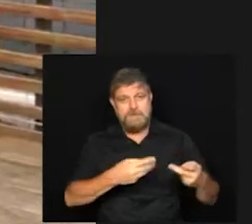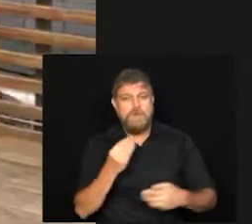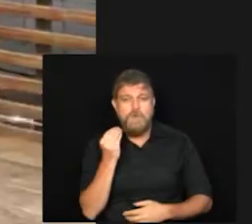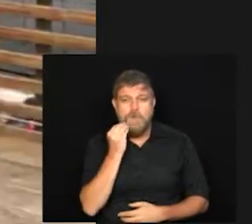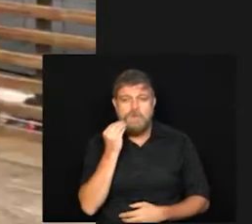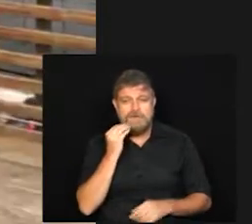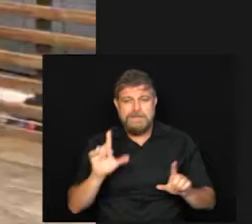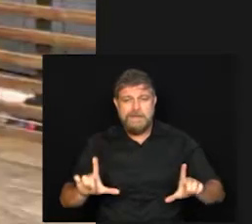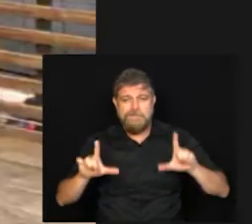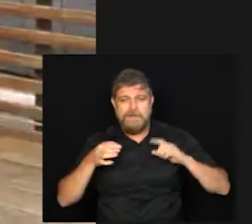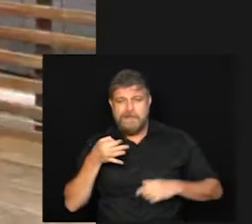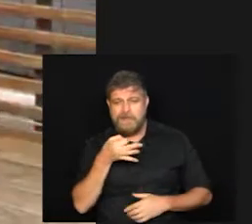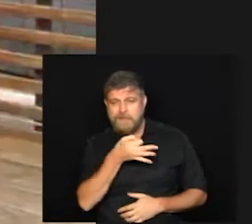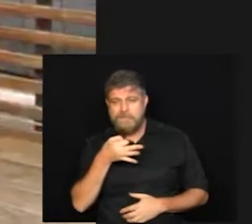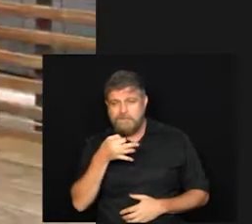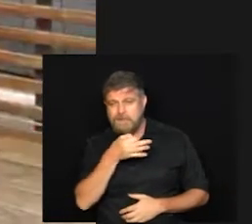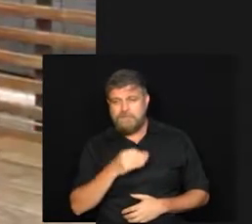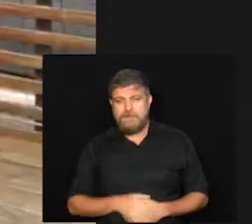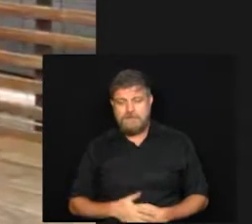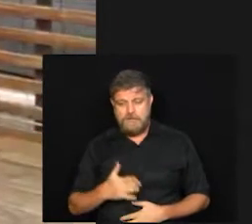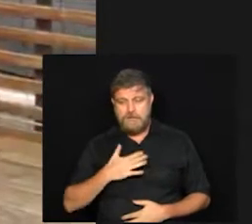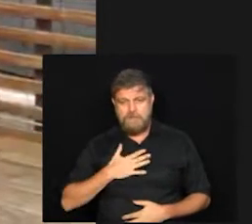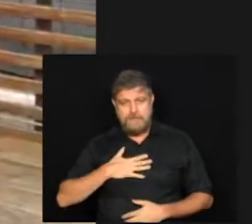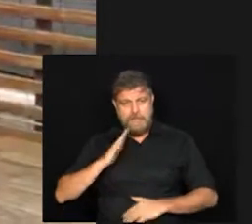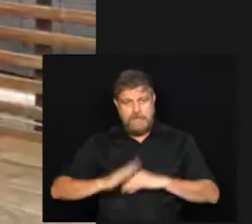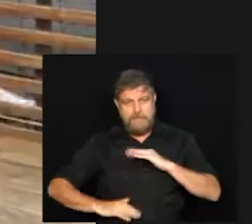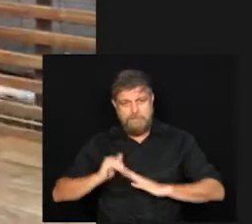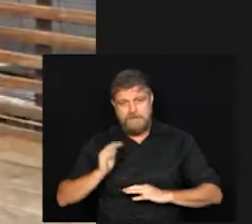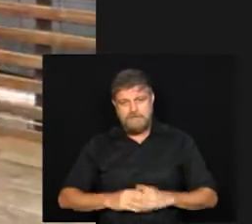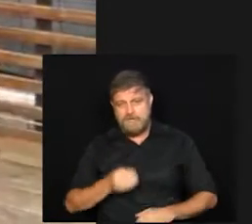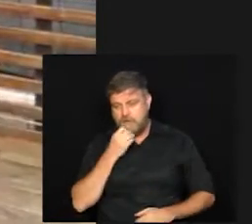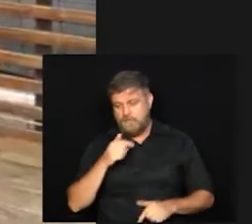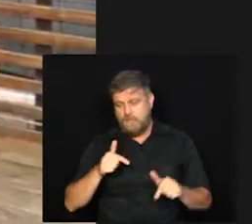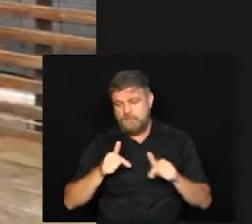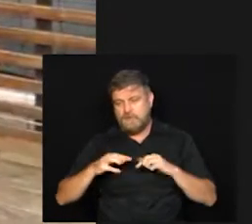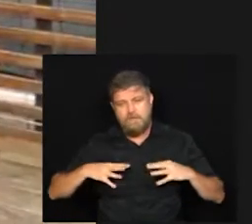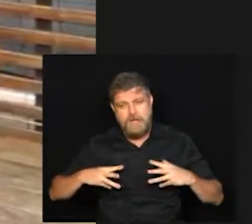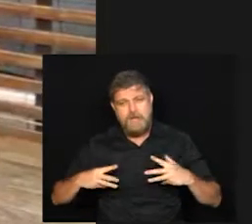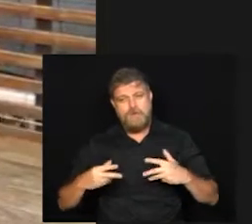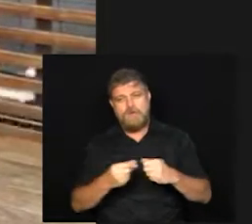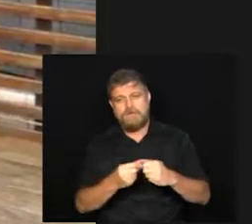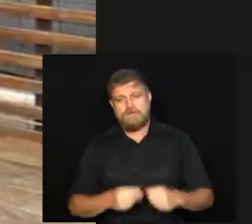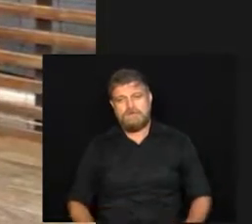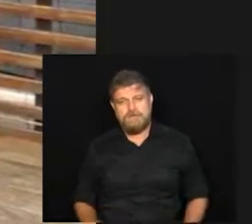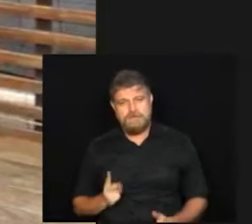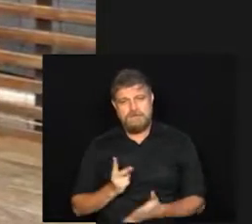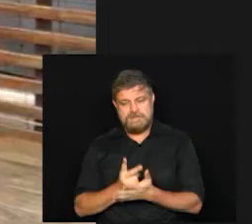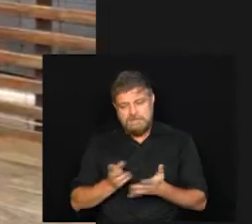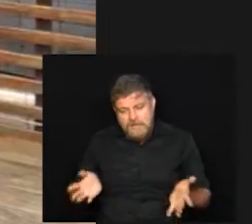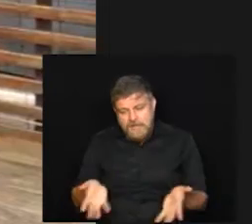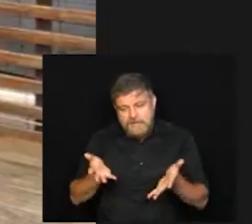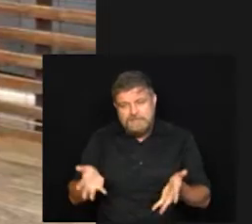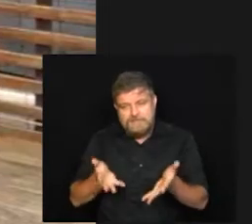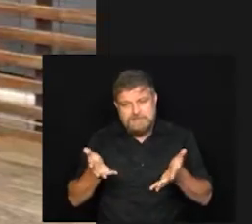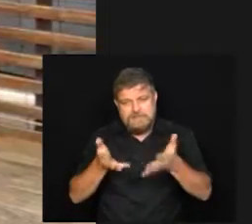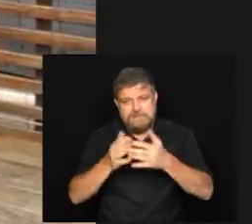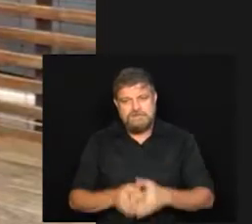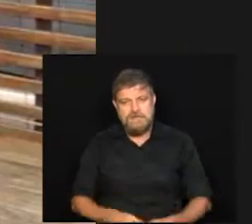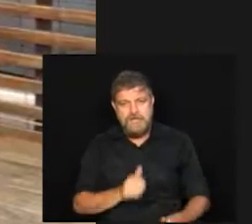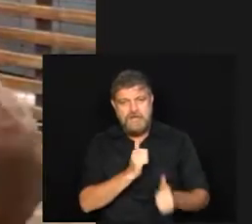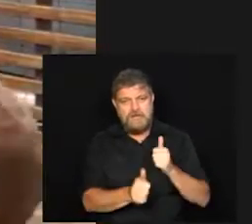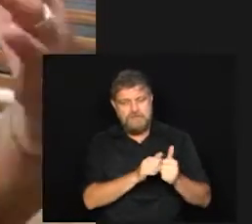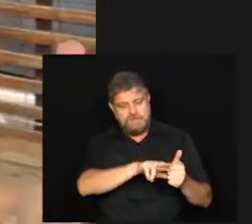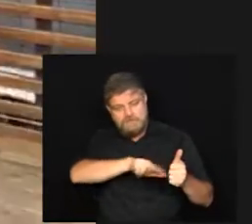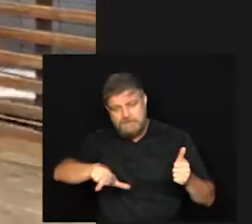estar falando um pouco mais do nosso esporte. Bom trabalho a todos vocês daí, continuem incentivando os demais esportes,